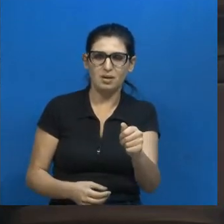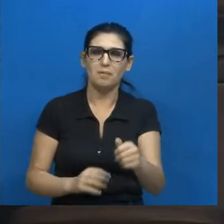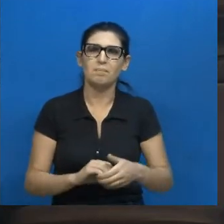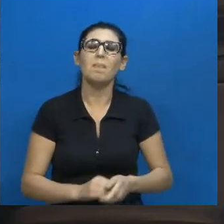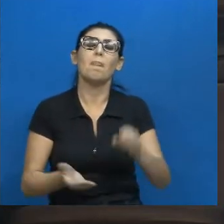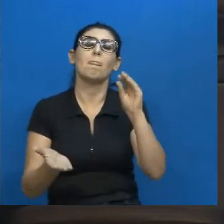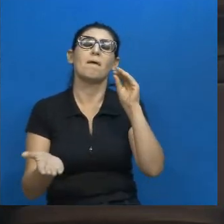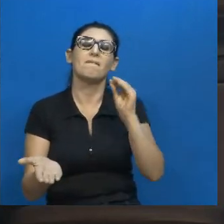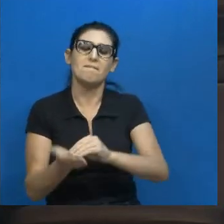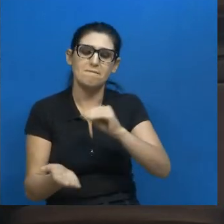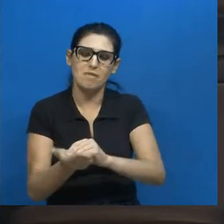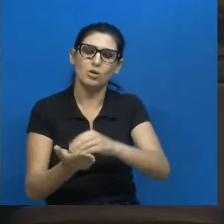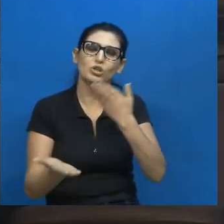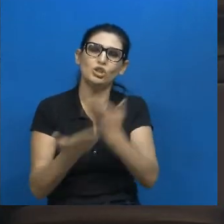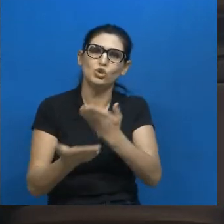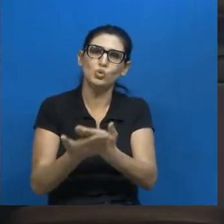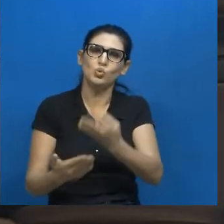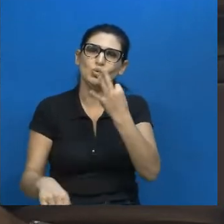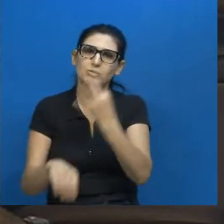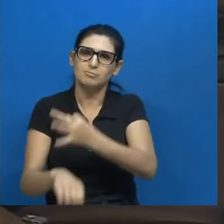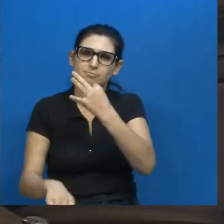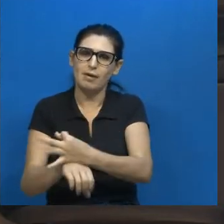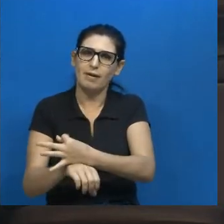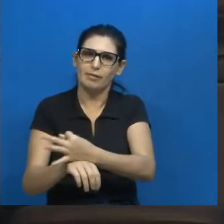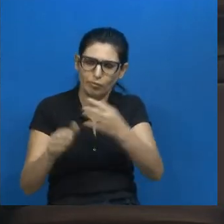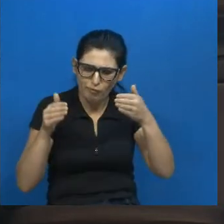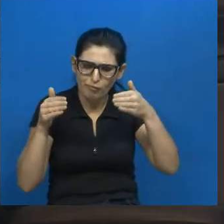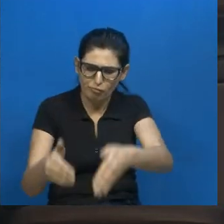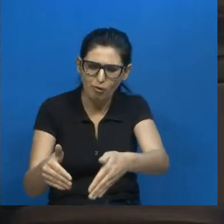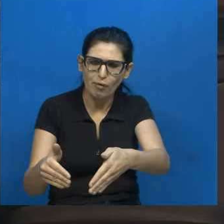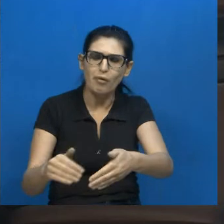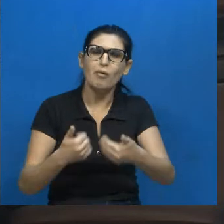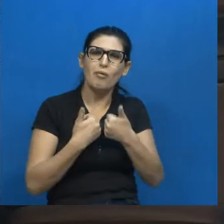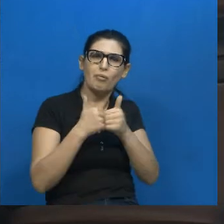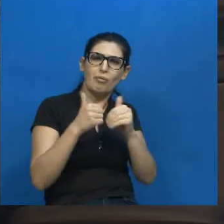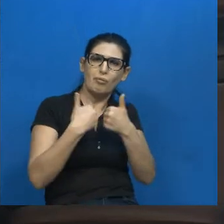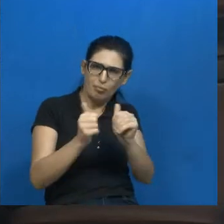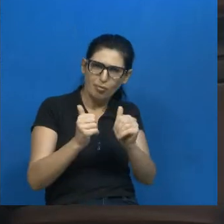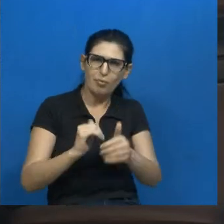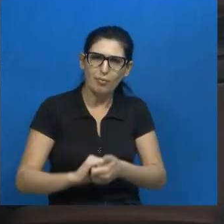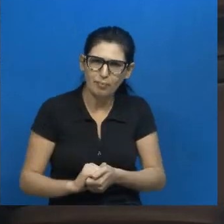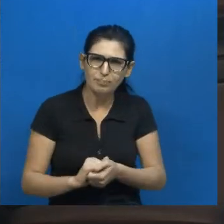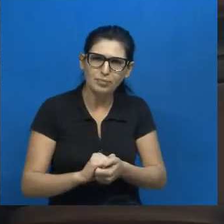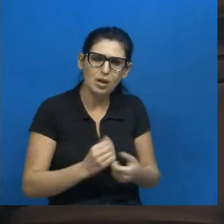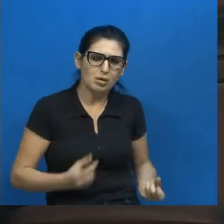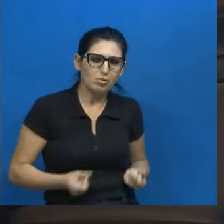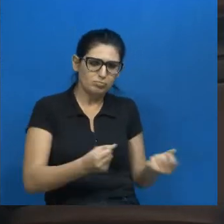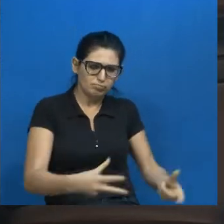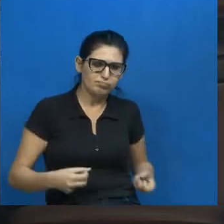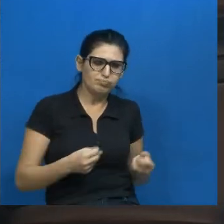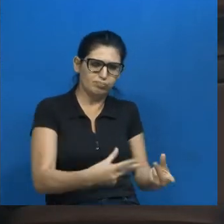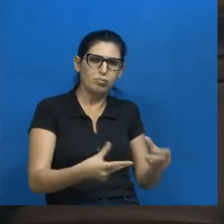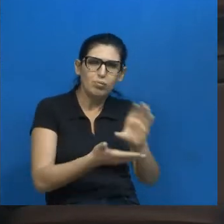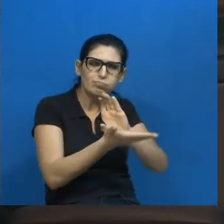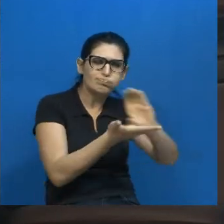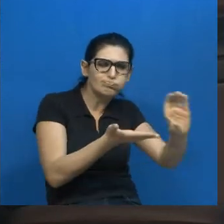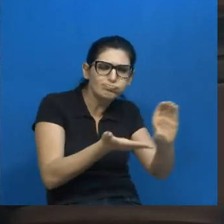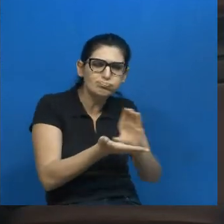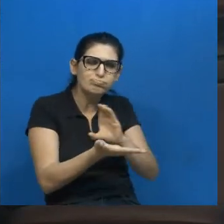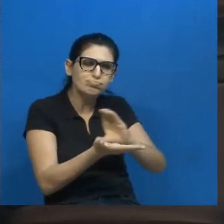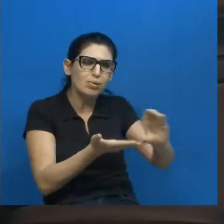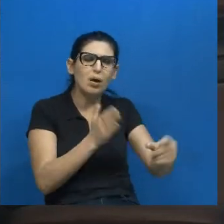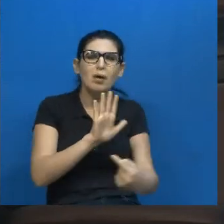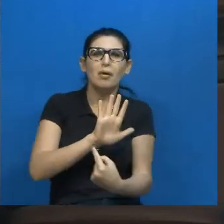ausência de estudos técnicos sobre o real custo dos serviços e fontes de custeio, e que a ausência dessa